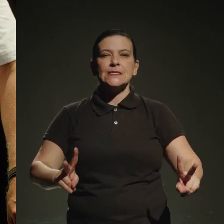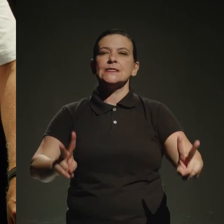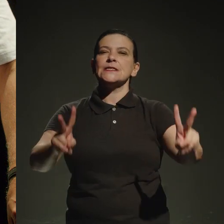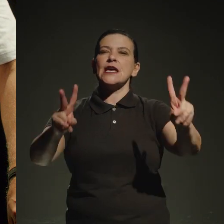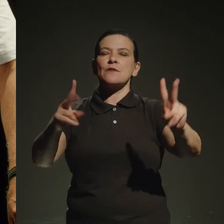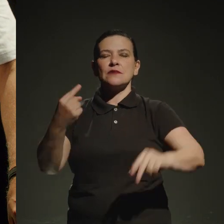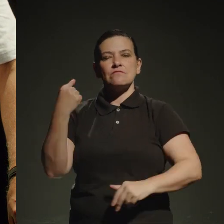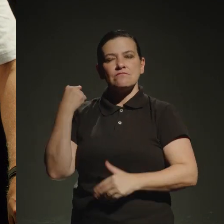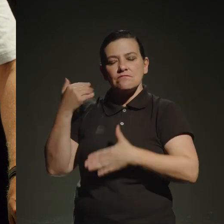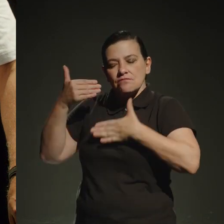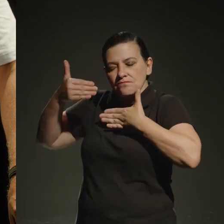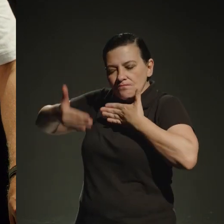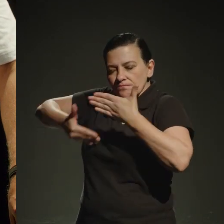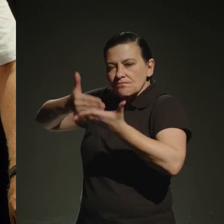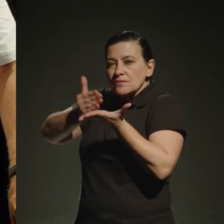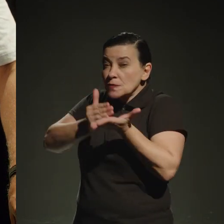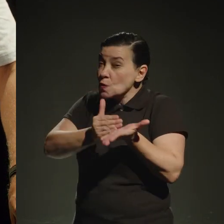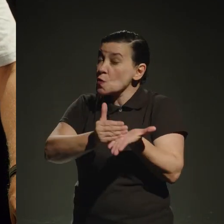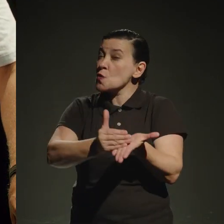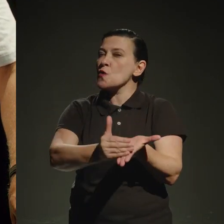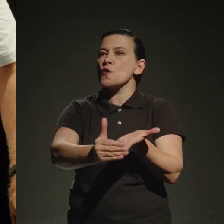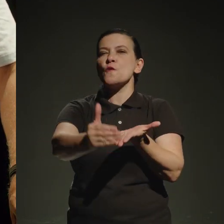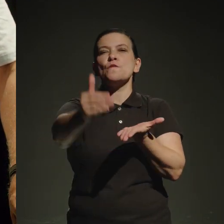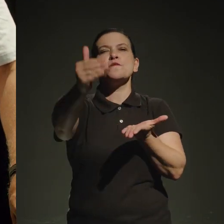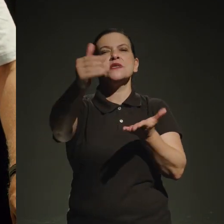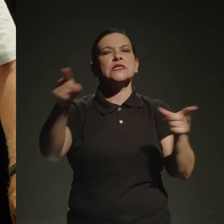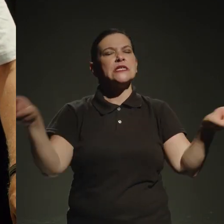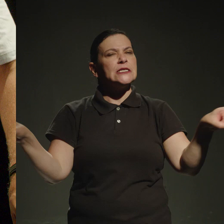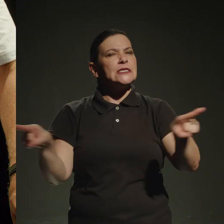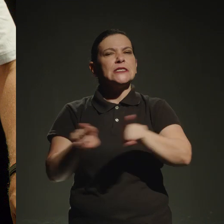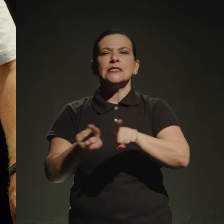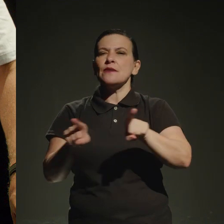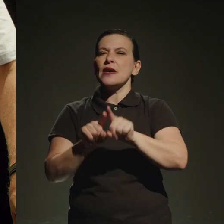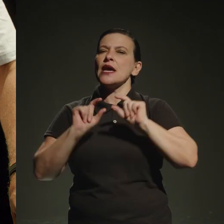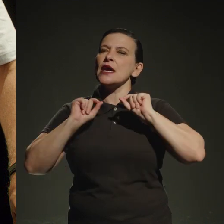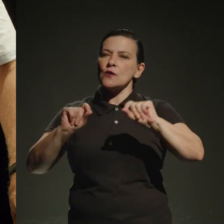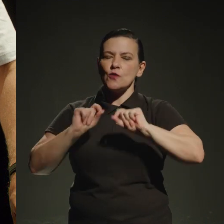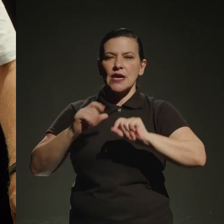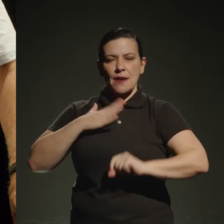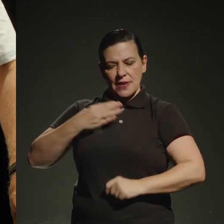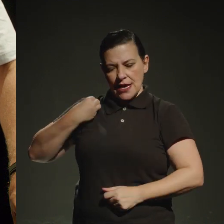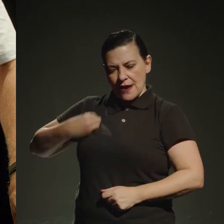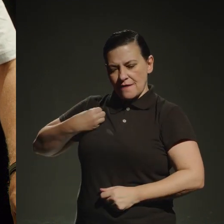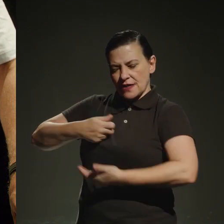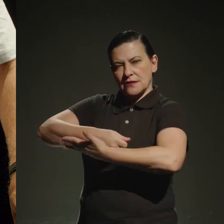veo. El segador siega el trigo. Desde mi balcón lo